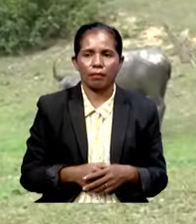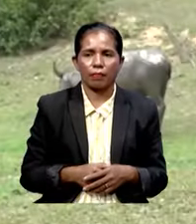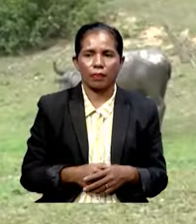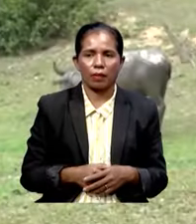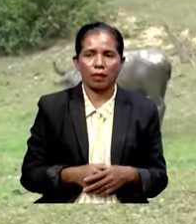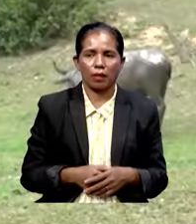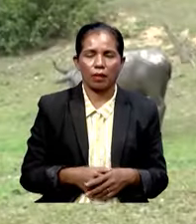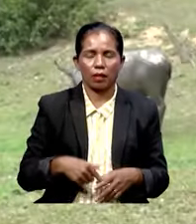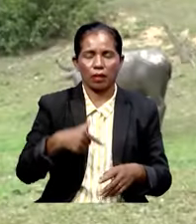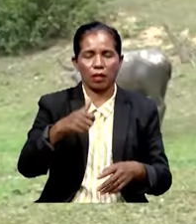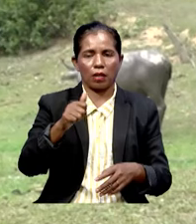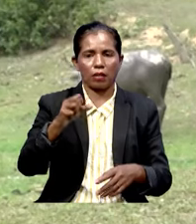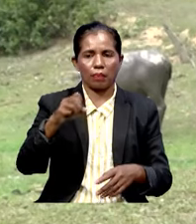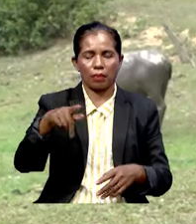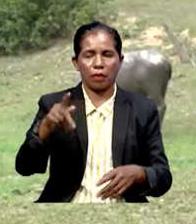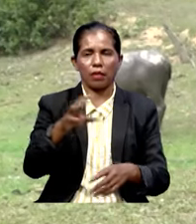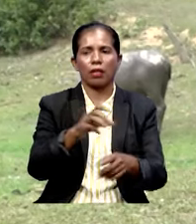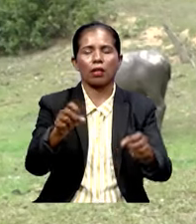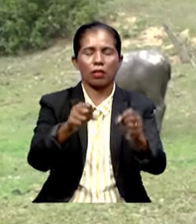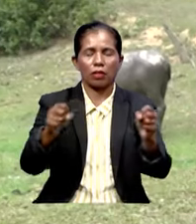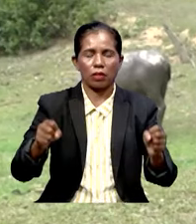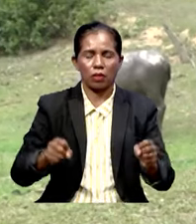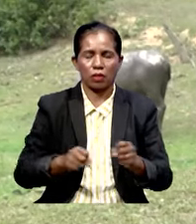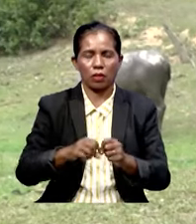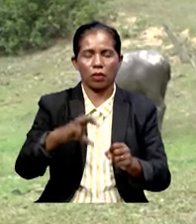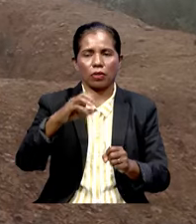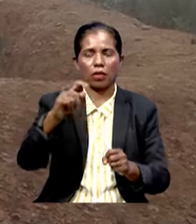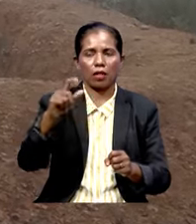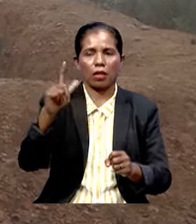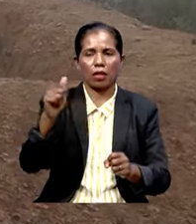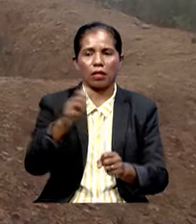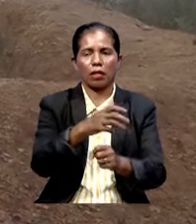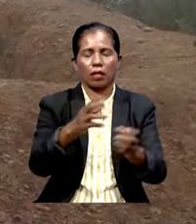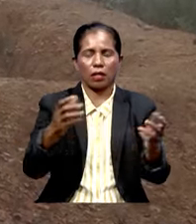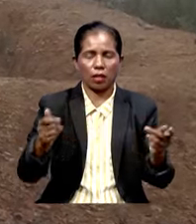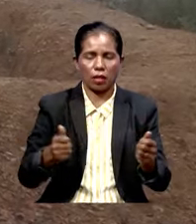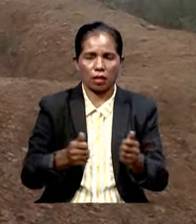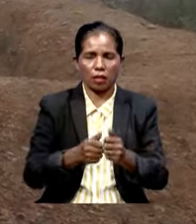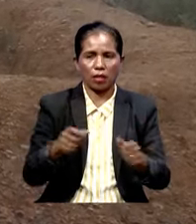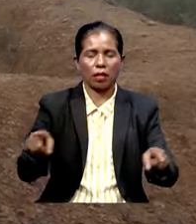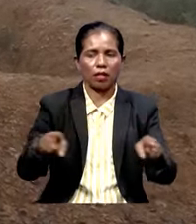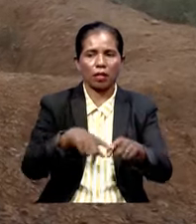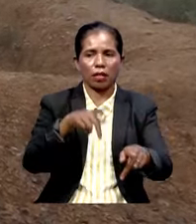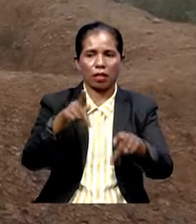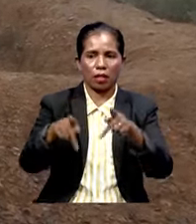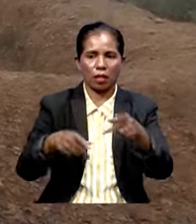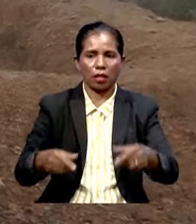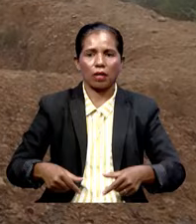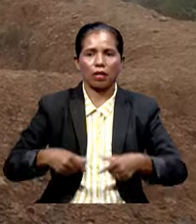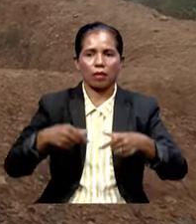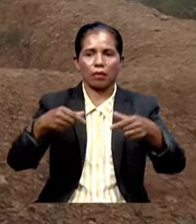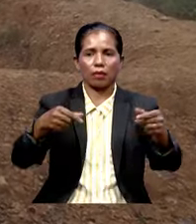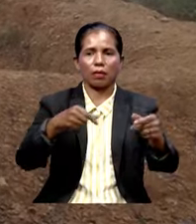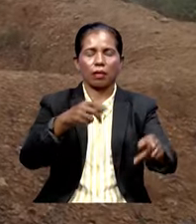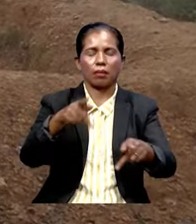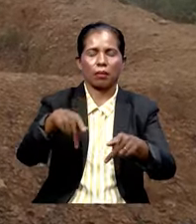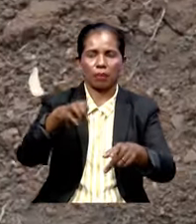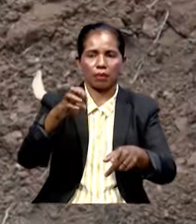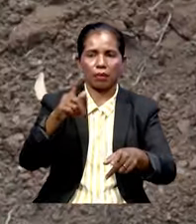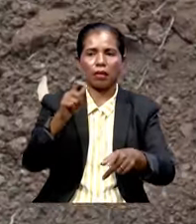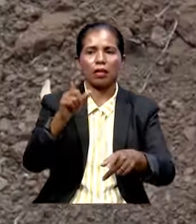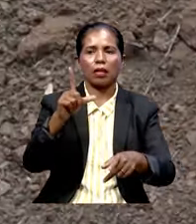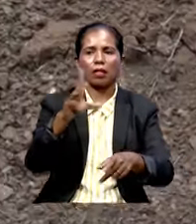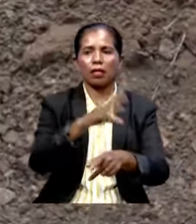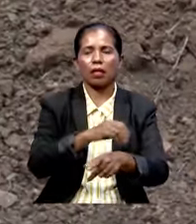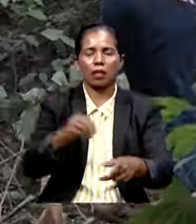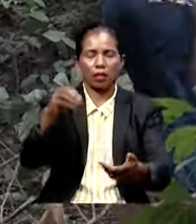Gaspar da Silva Pinto hela iha suku Kotolau, aldeia Ramerlau, hanesan sidadão nebe oferece raiba Permatil, hodi